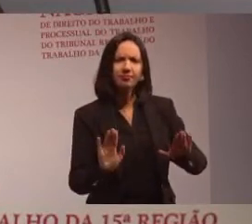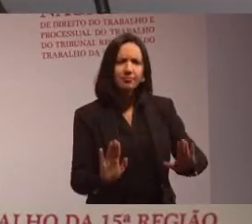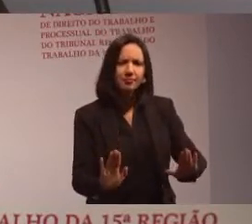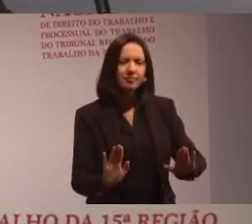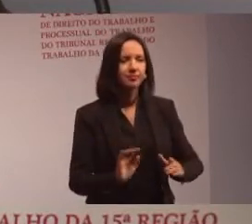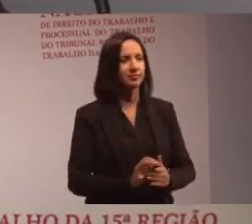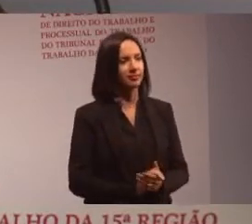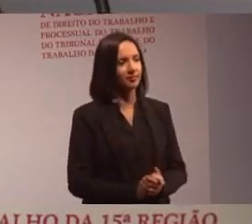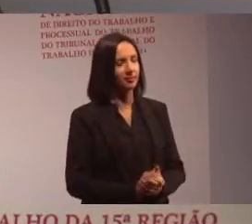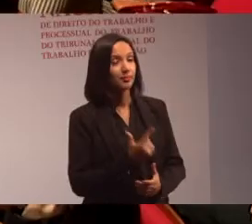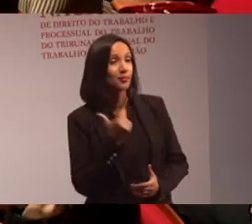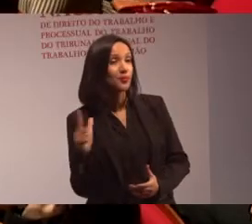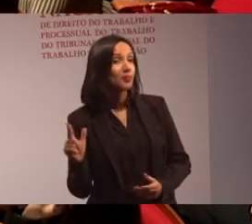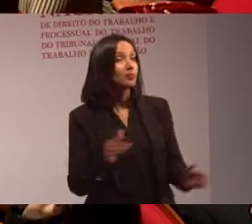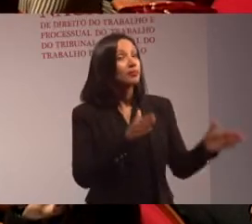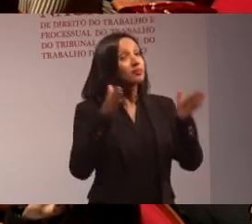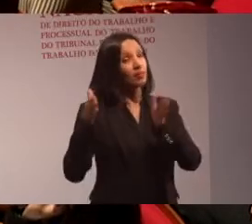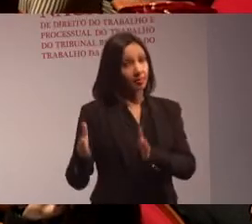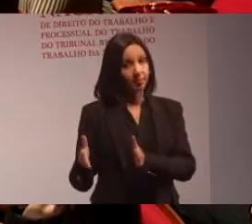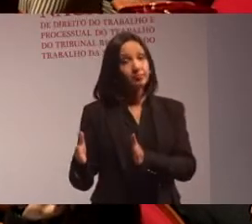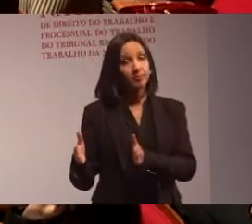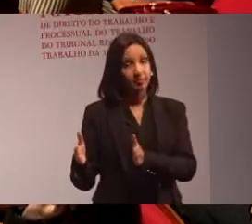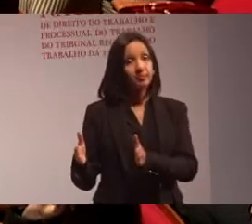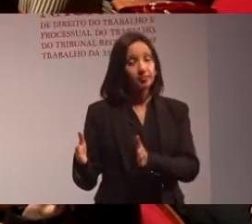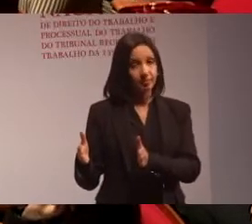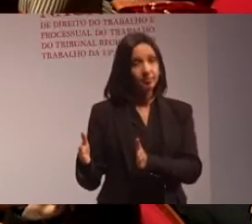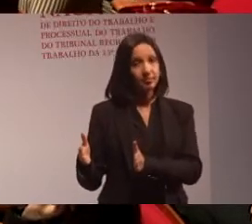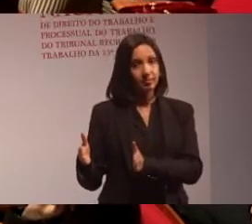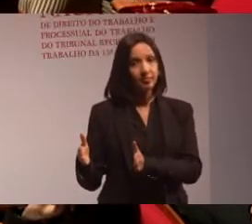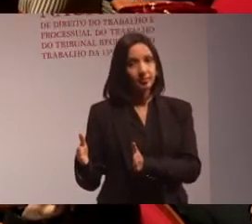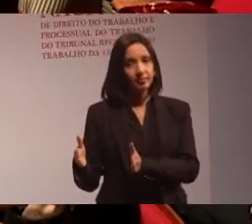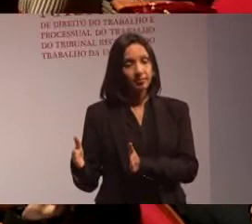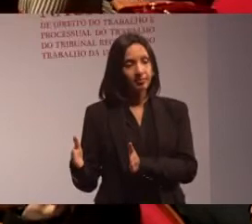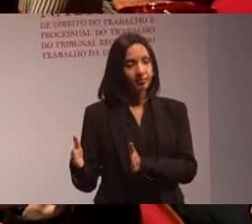Mas tem o outro lado, né?